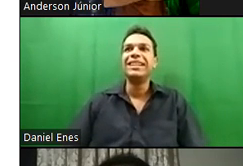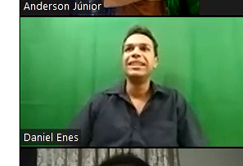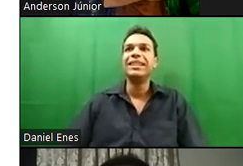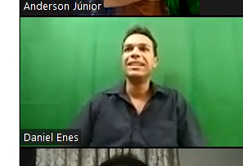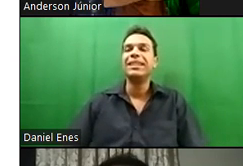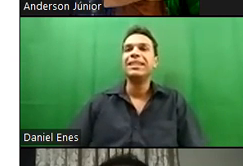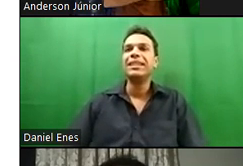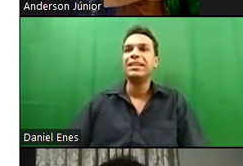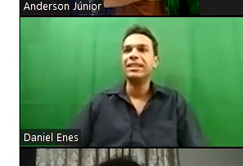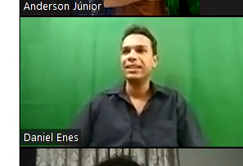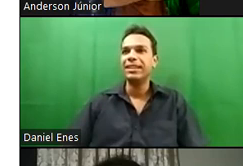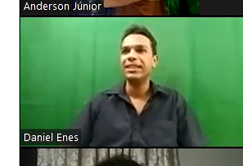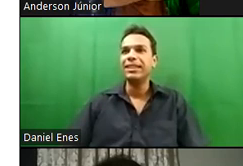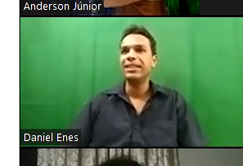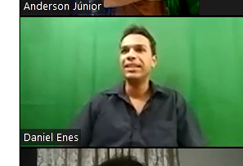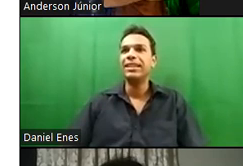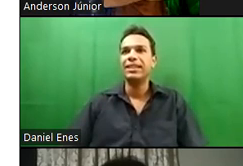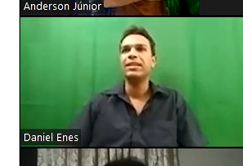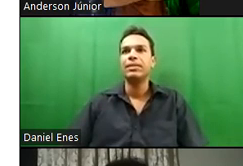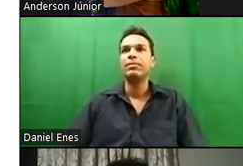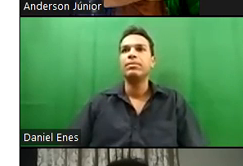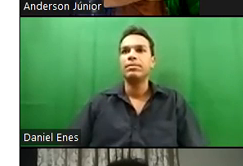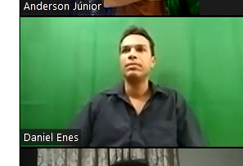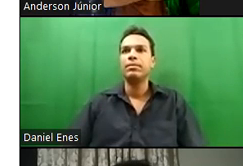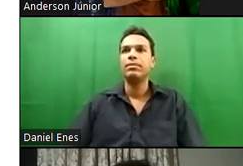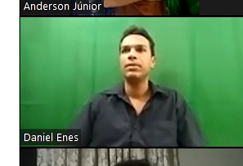a Fran é de uma outra instituição,